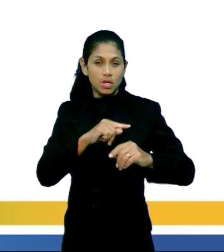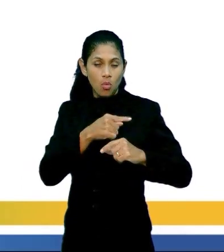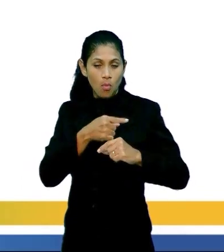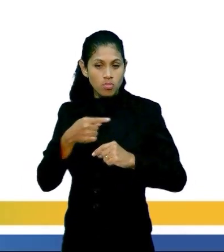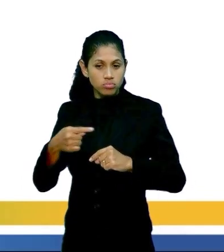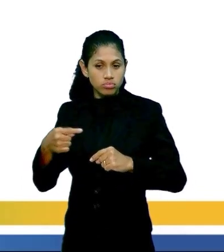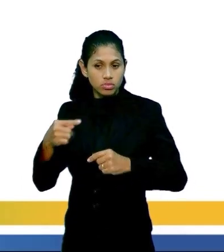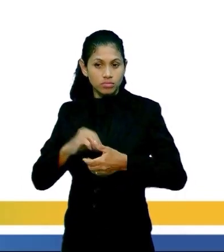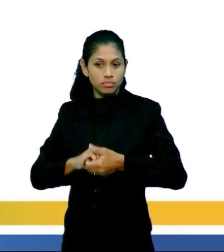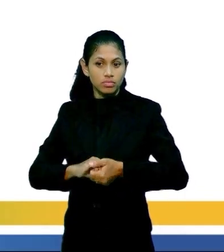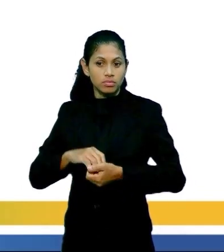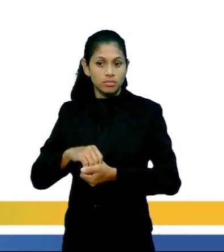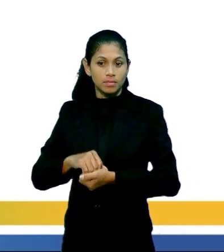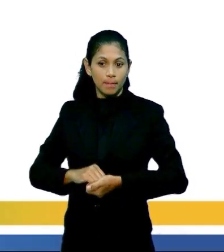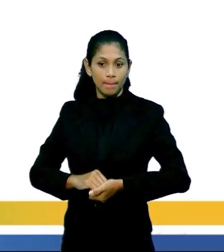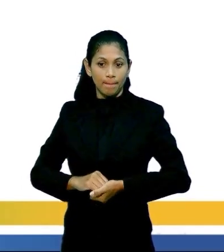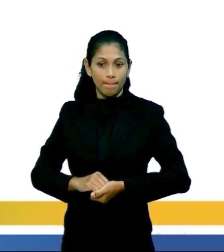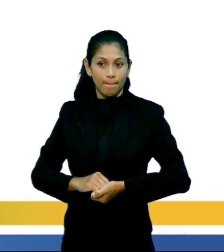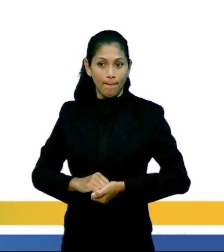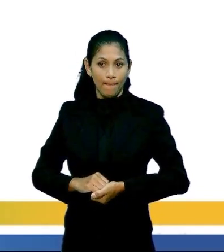elétron.